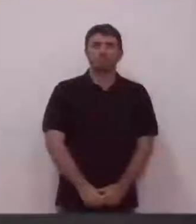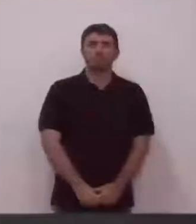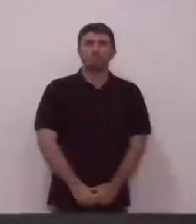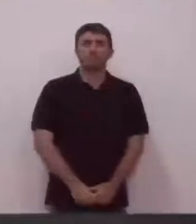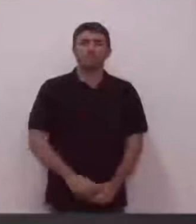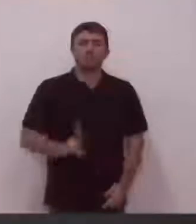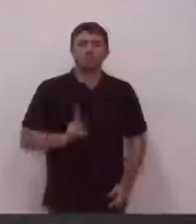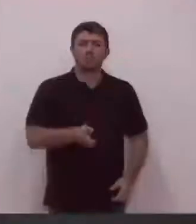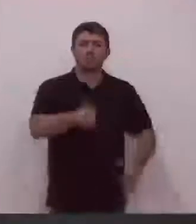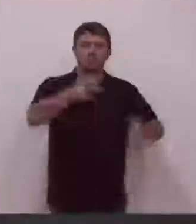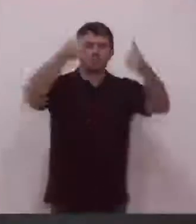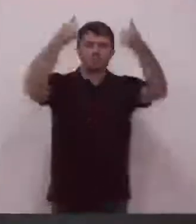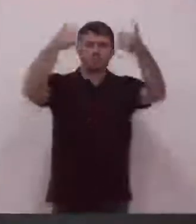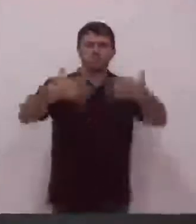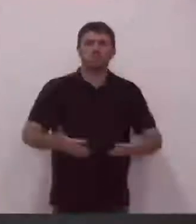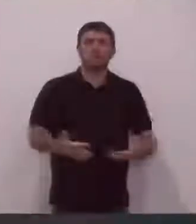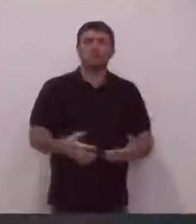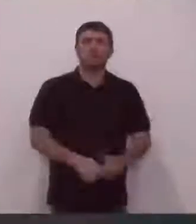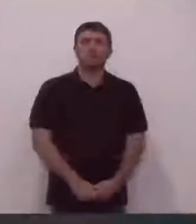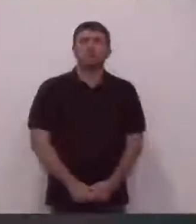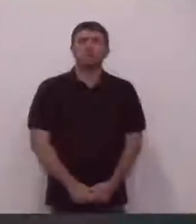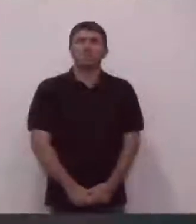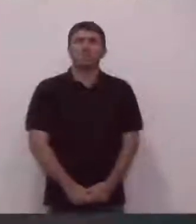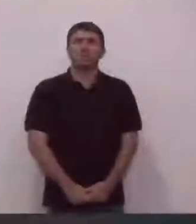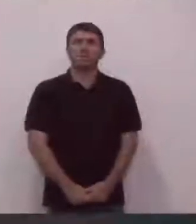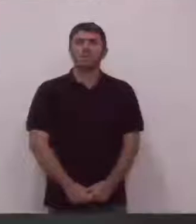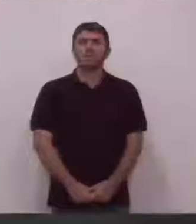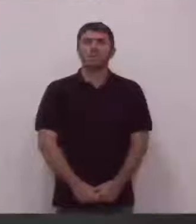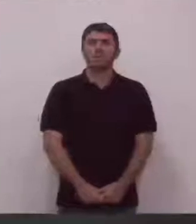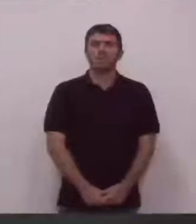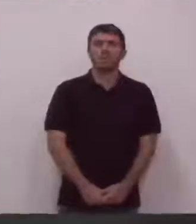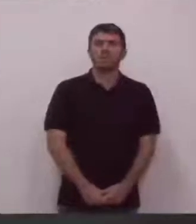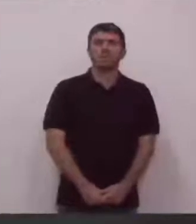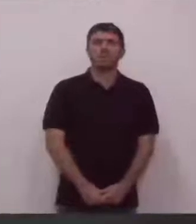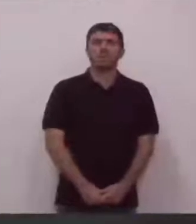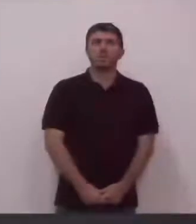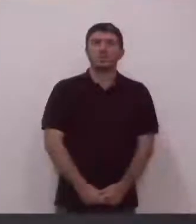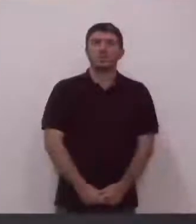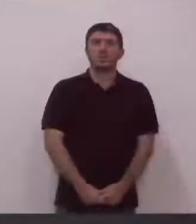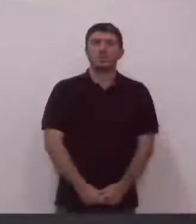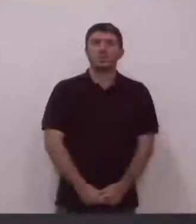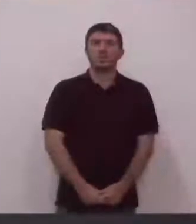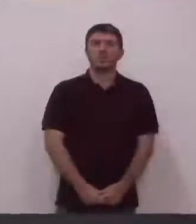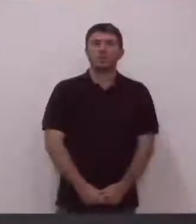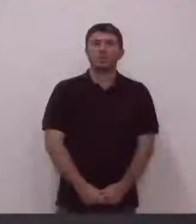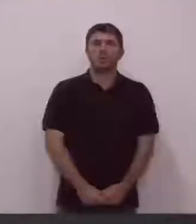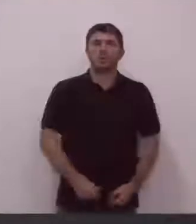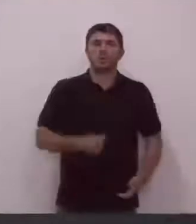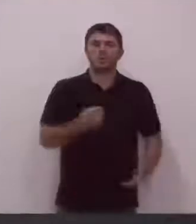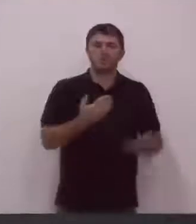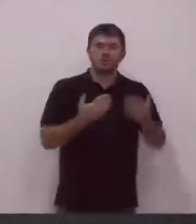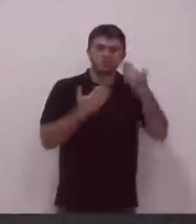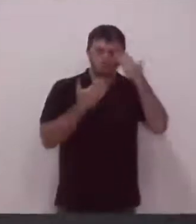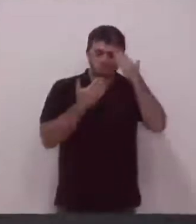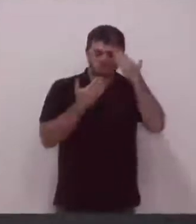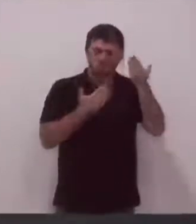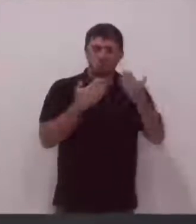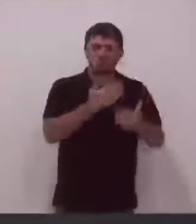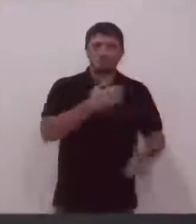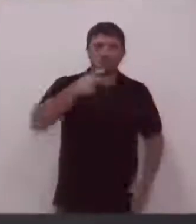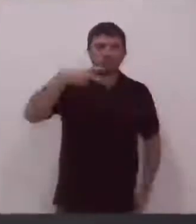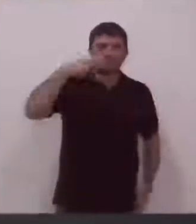Continua a justificativa. Peço a palavra. Tem a palavra, vereador. Não tem como não começar falando, agradecendo sua presença,